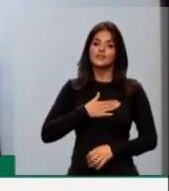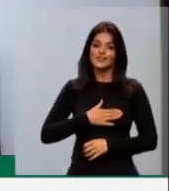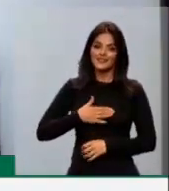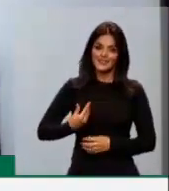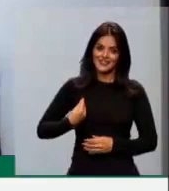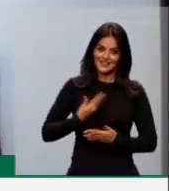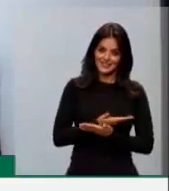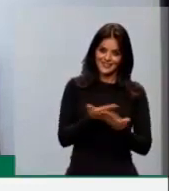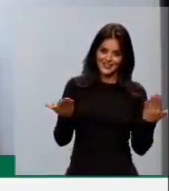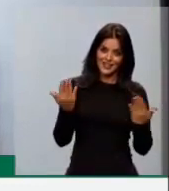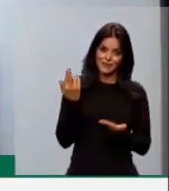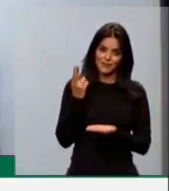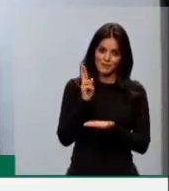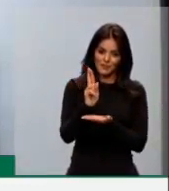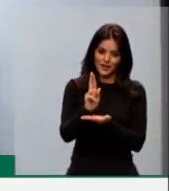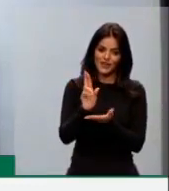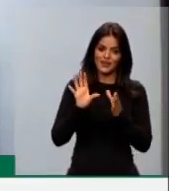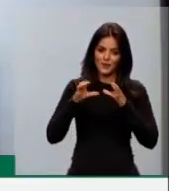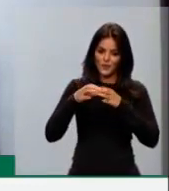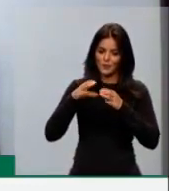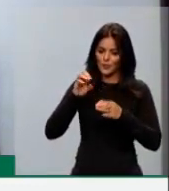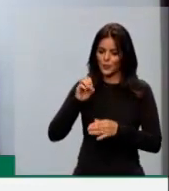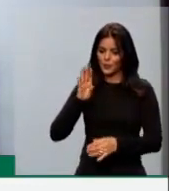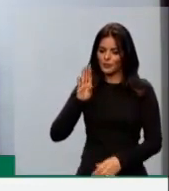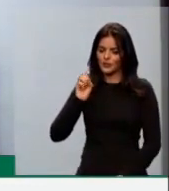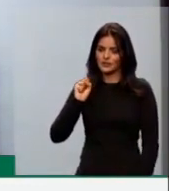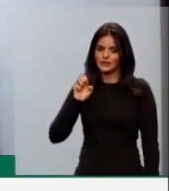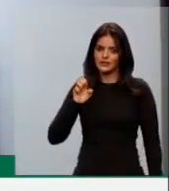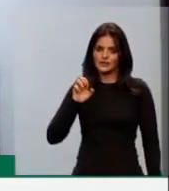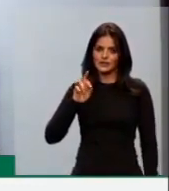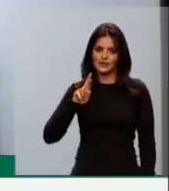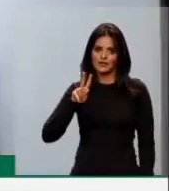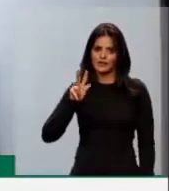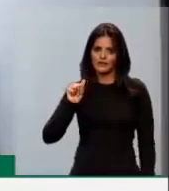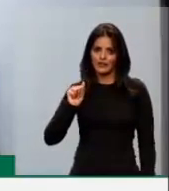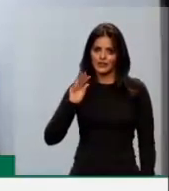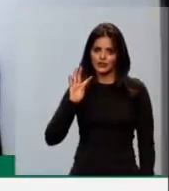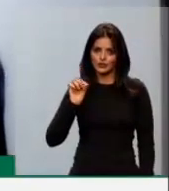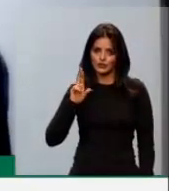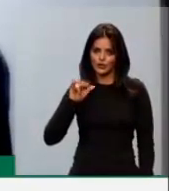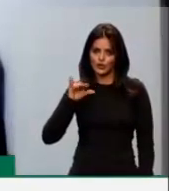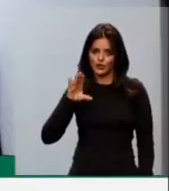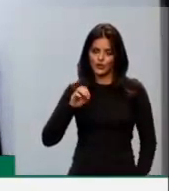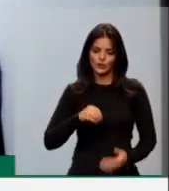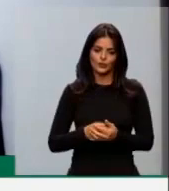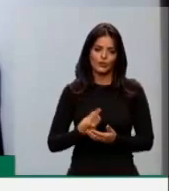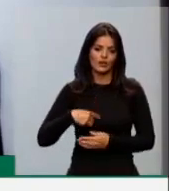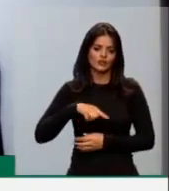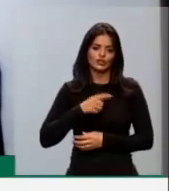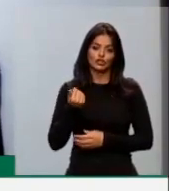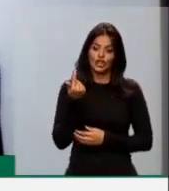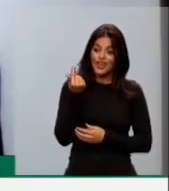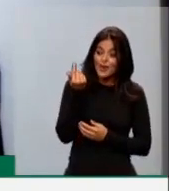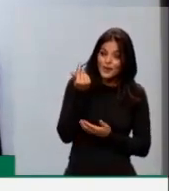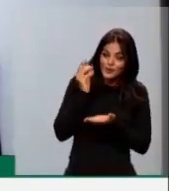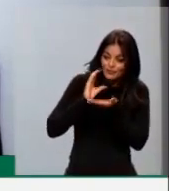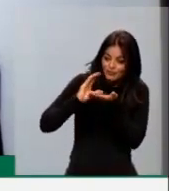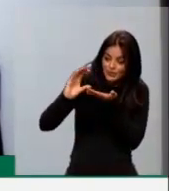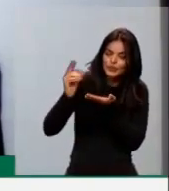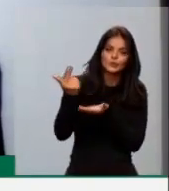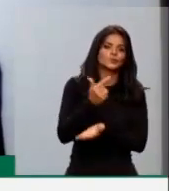esse observatório, que tanto a gente tem construído aí sem recurso, como são